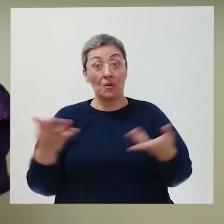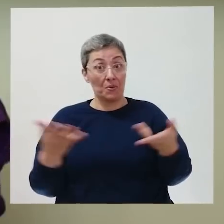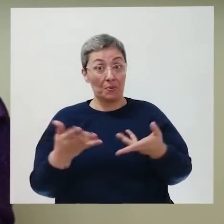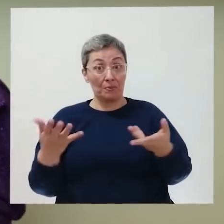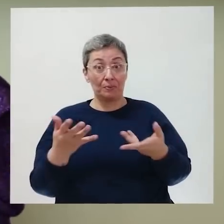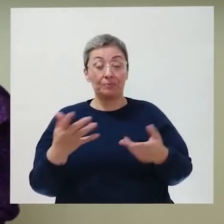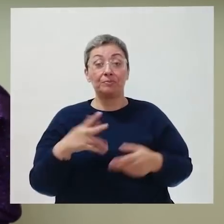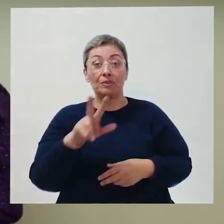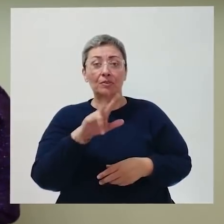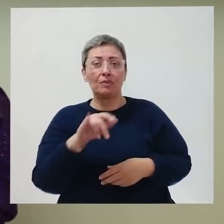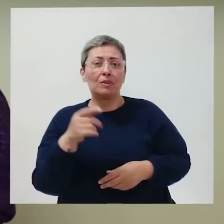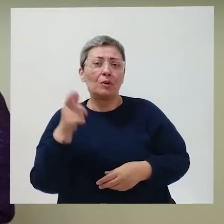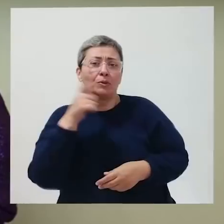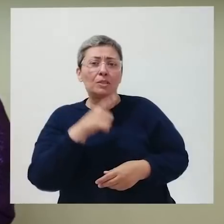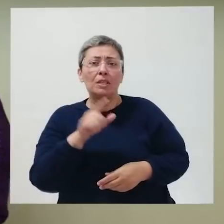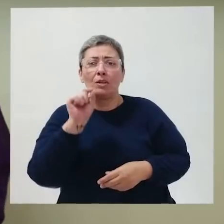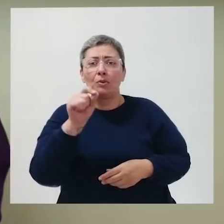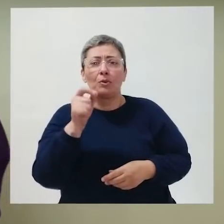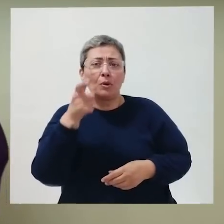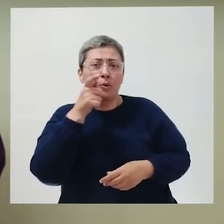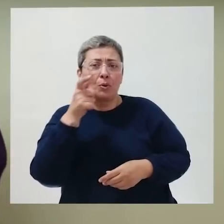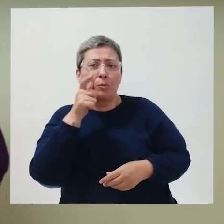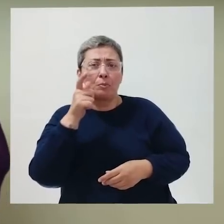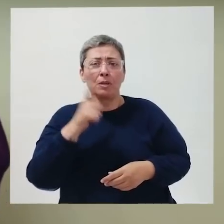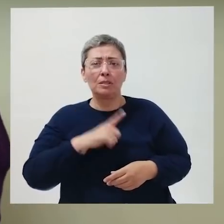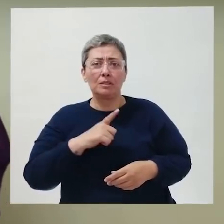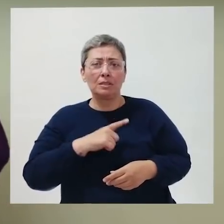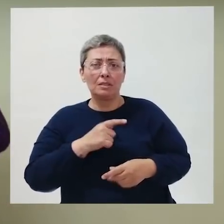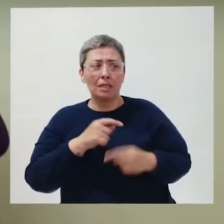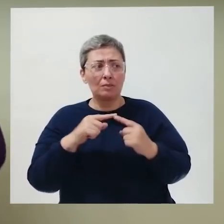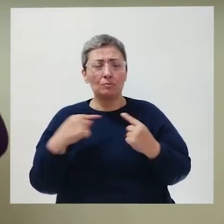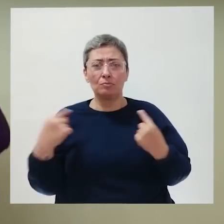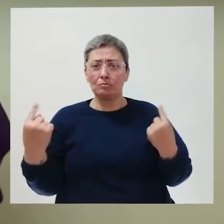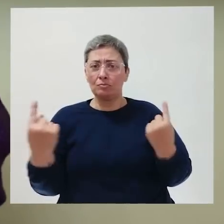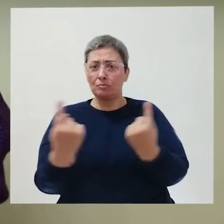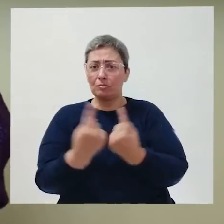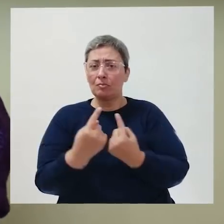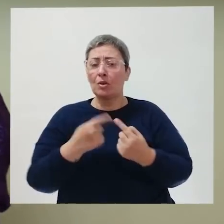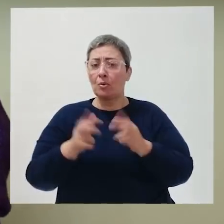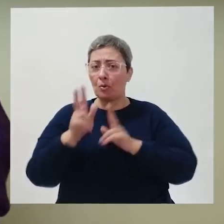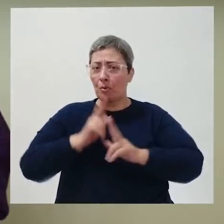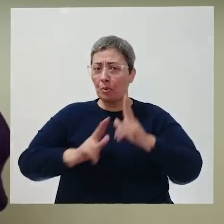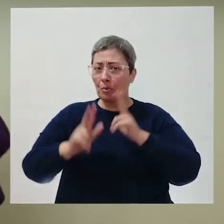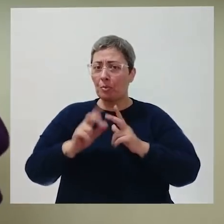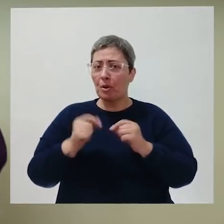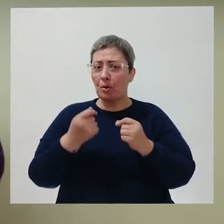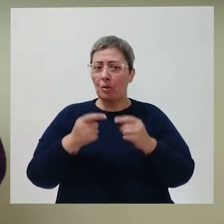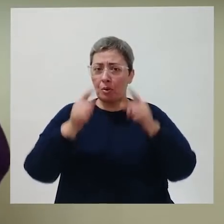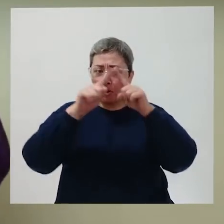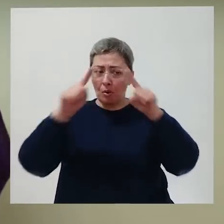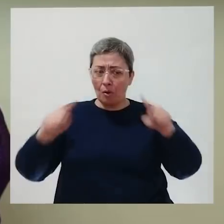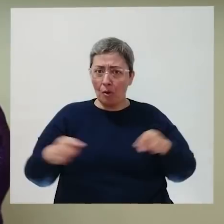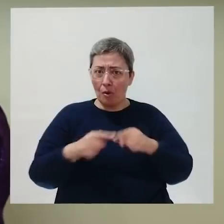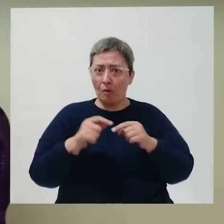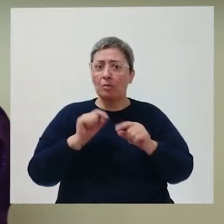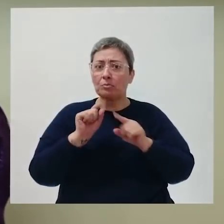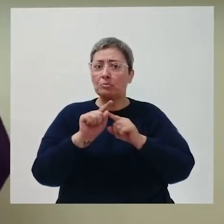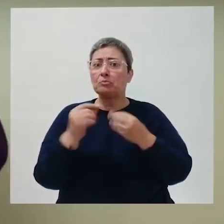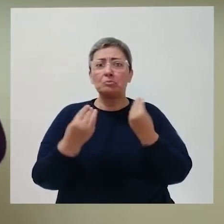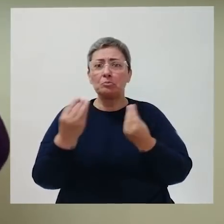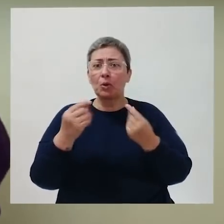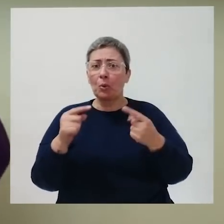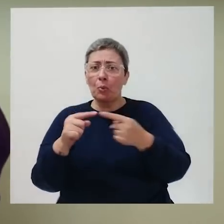Hoje, você consegue observar o que existe à sua volta e me dizer qual forma geométrica está